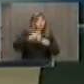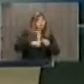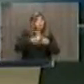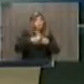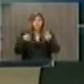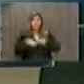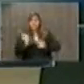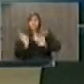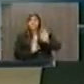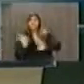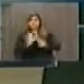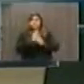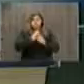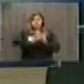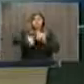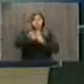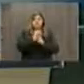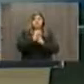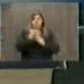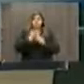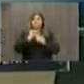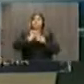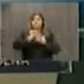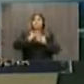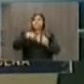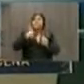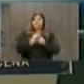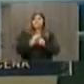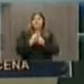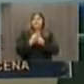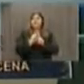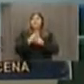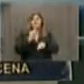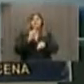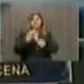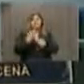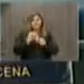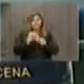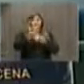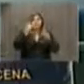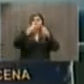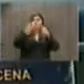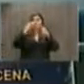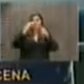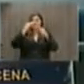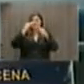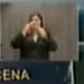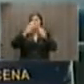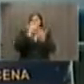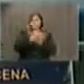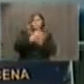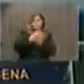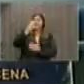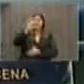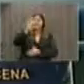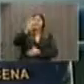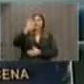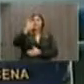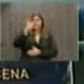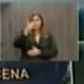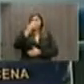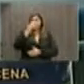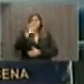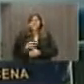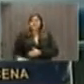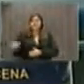na área social. Nós queremos cada vez mais garantir vaga nas creches, como fizemos. Nós queremos ter programas sociais que